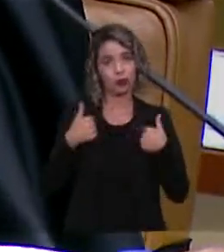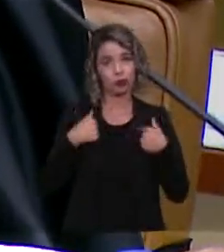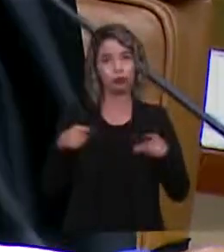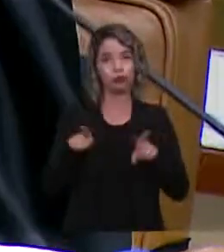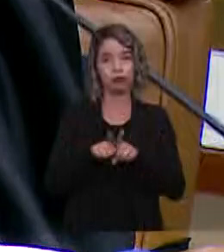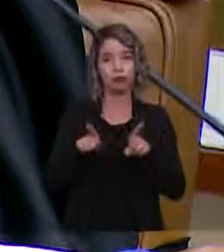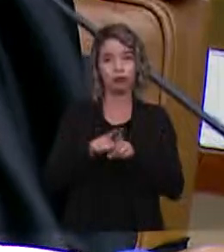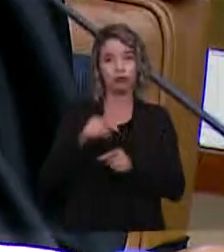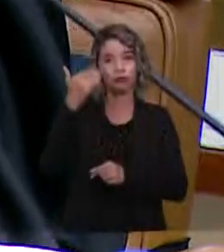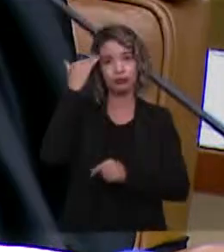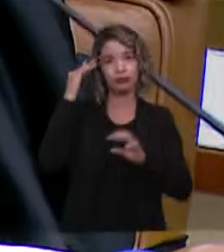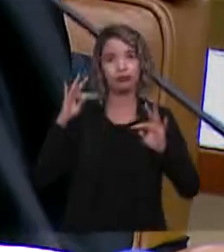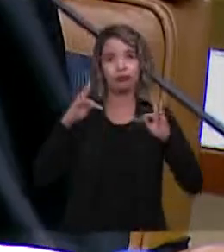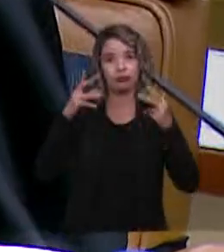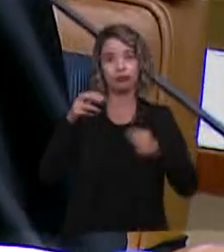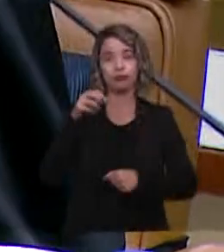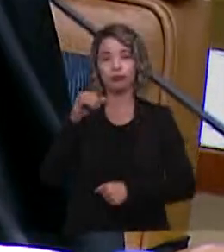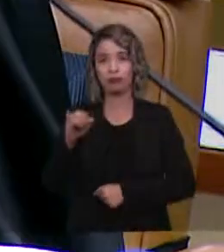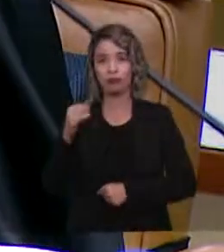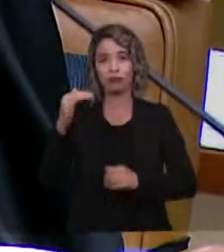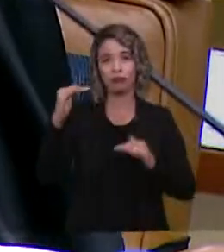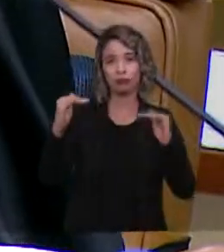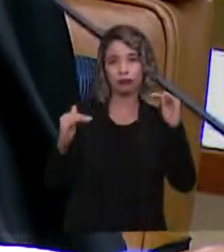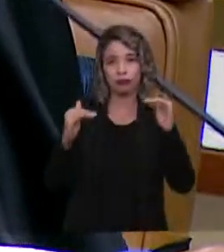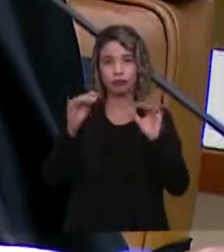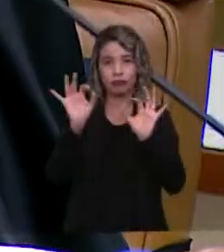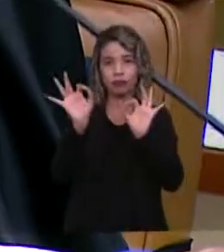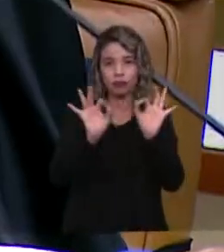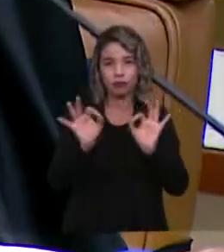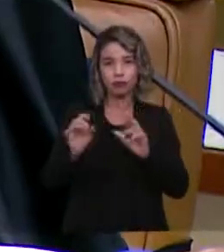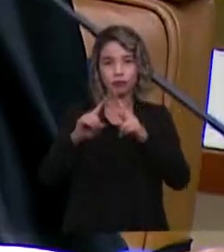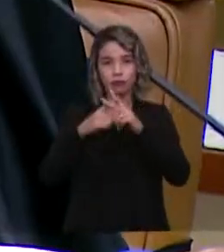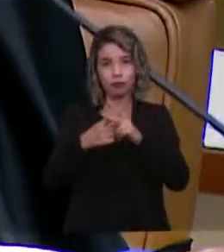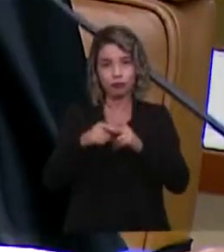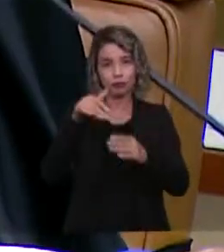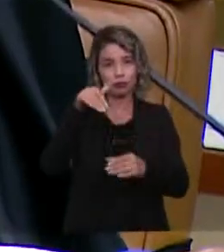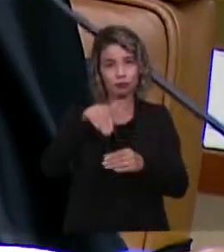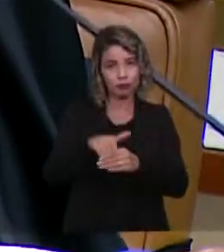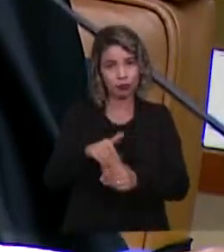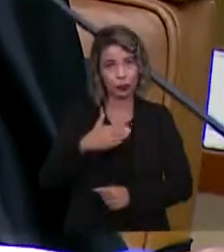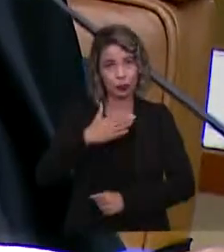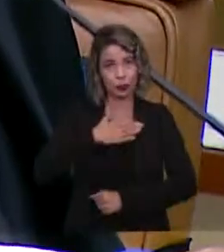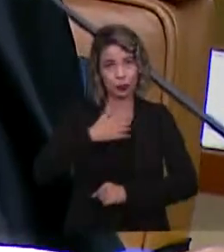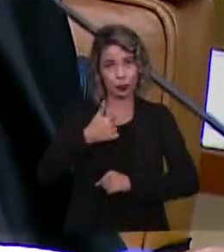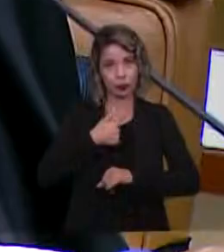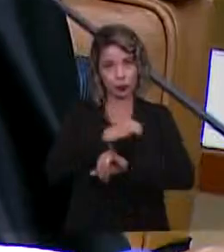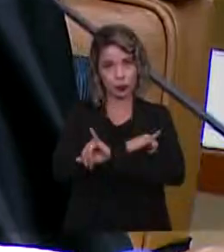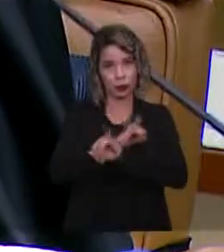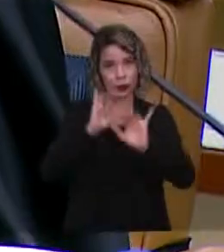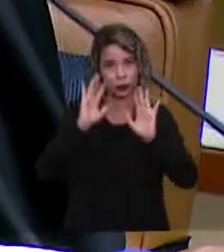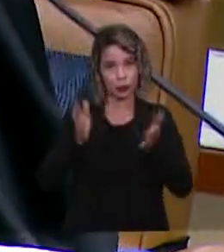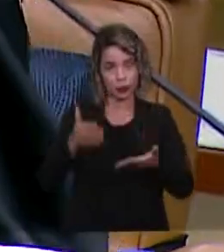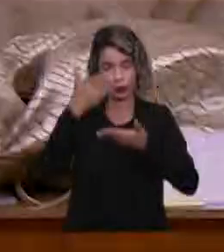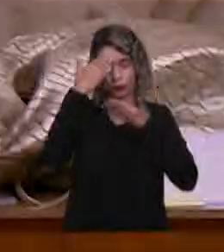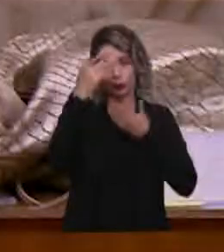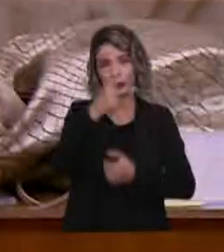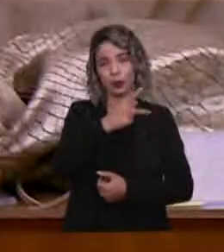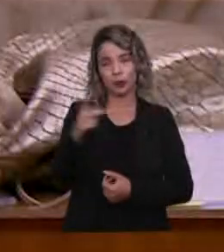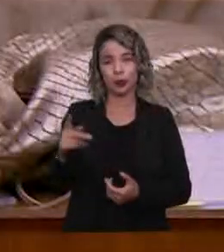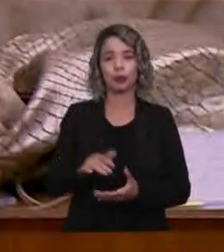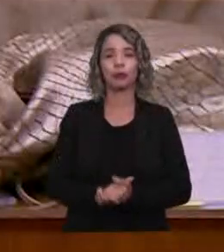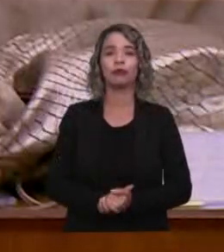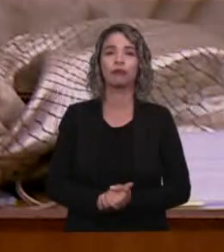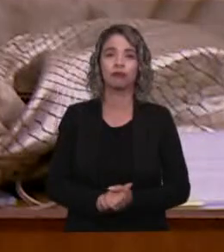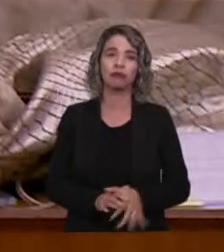procuro compreender para eventualmente calibrar melhor o voto que eu proferi. Obrigado, presidente. E sem